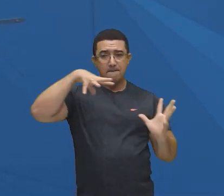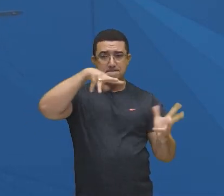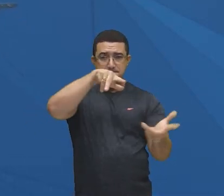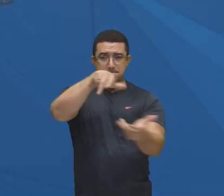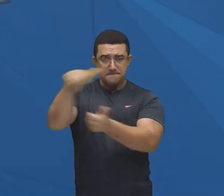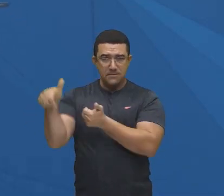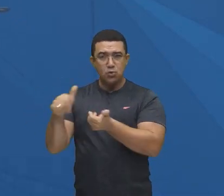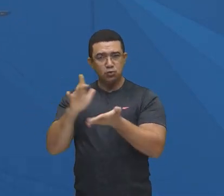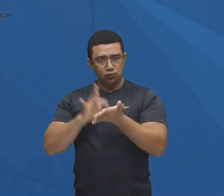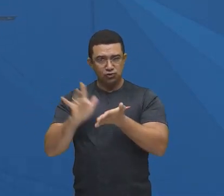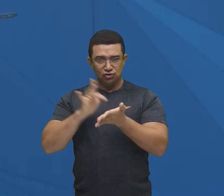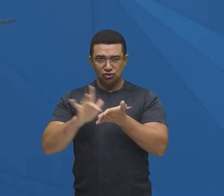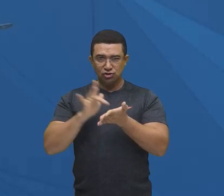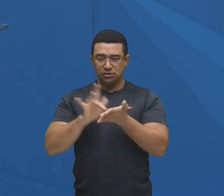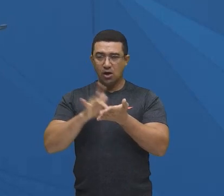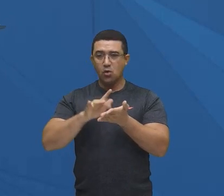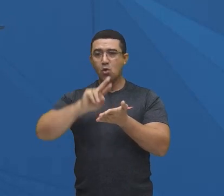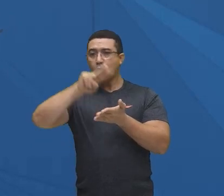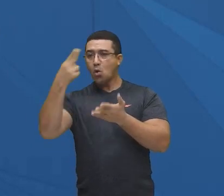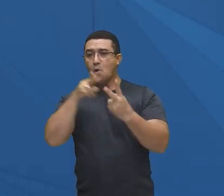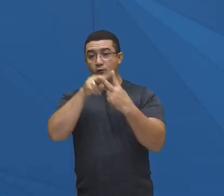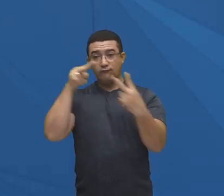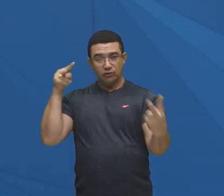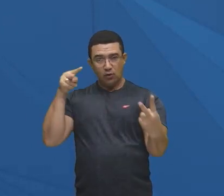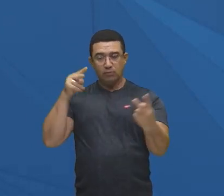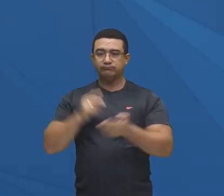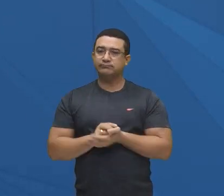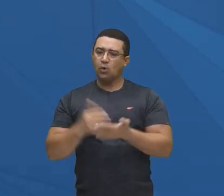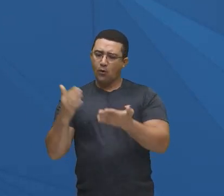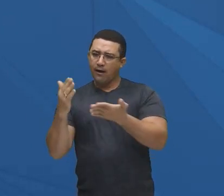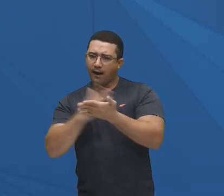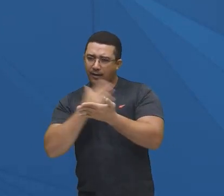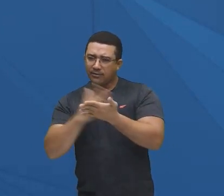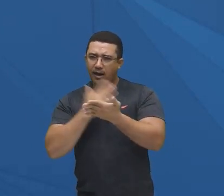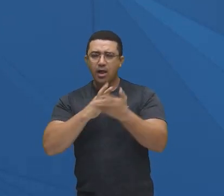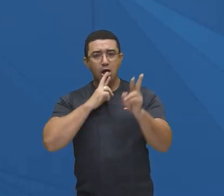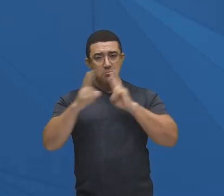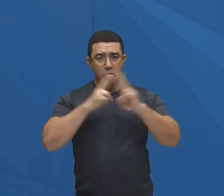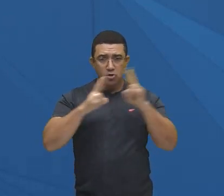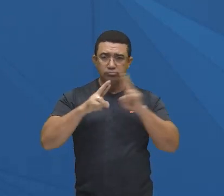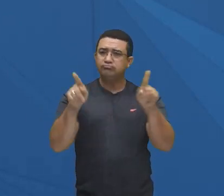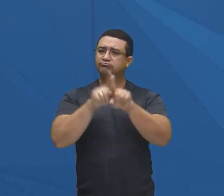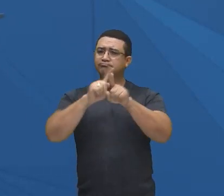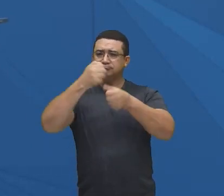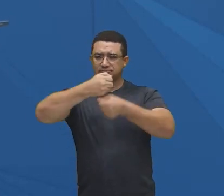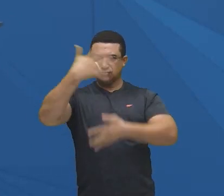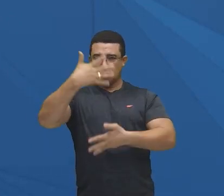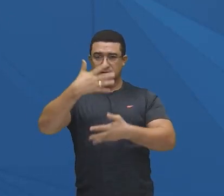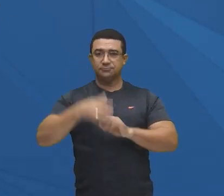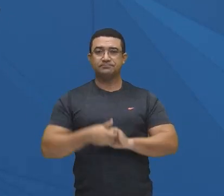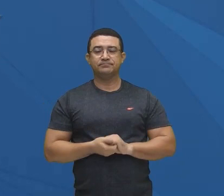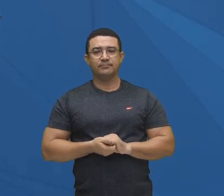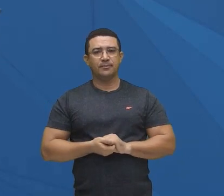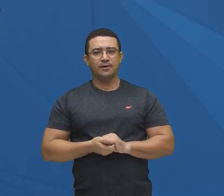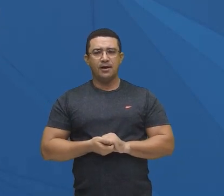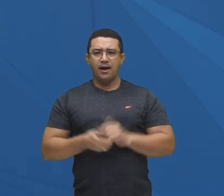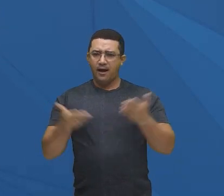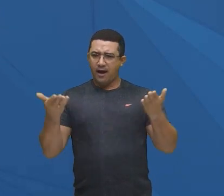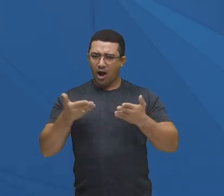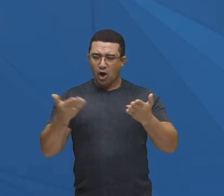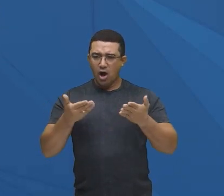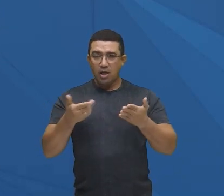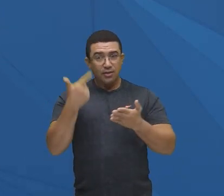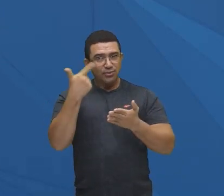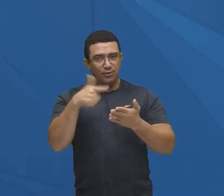virtual? Responde para mim no caderno, responde para mim no chat. Nesse momento a gente sabe que não tem certo ou